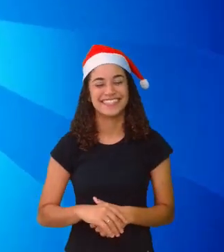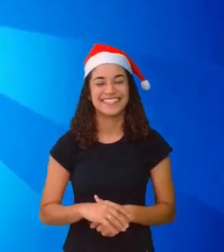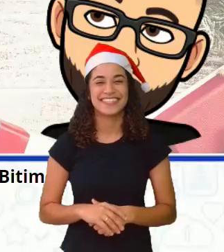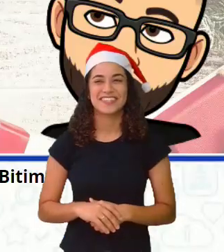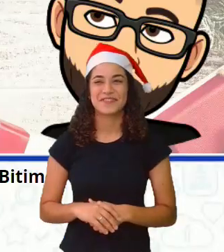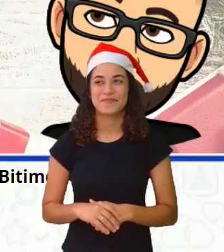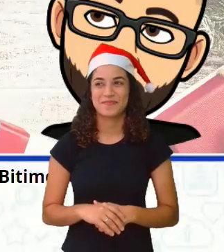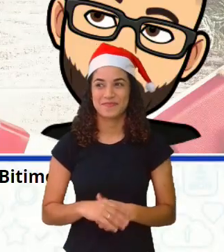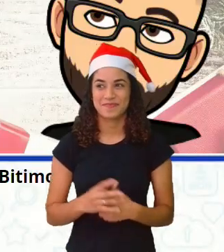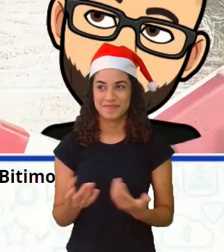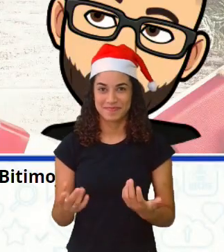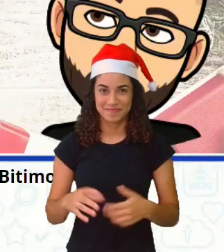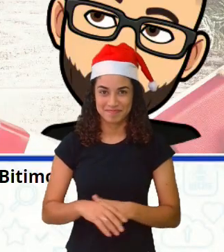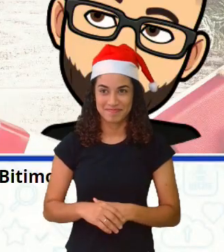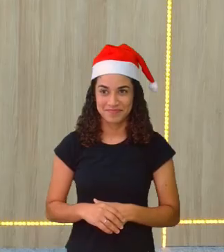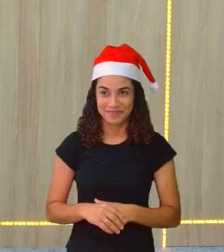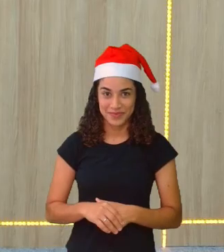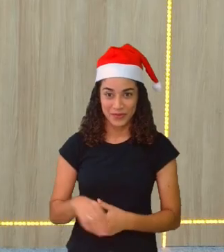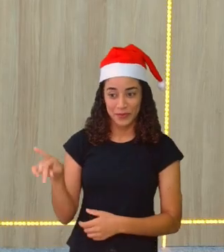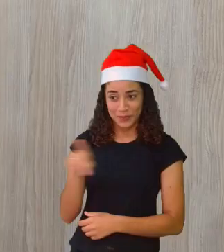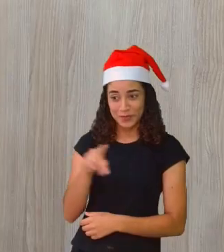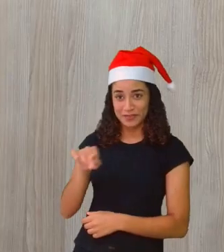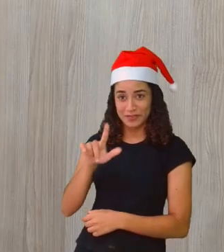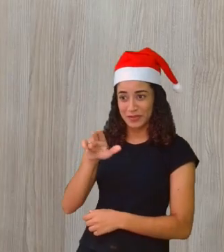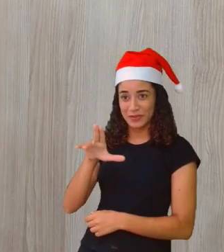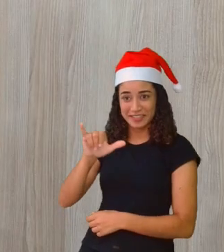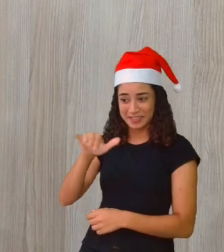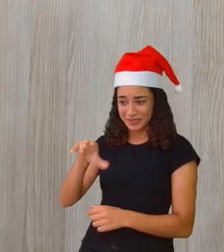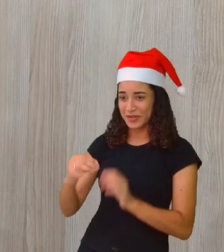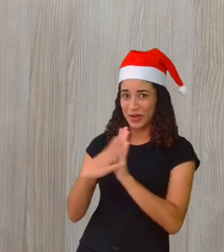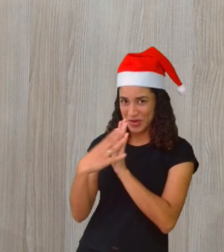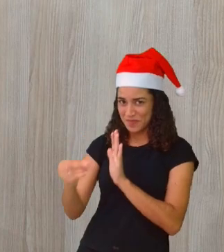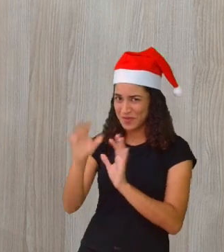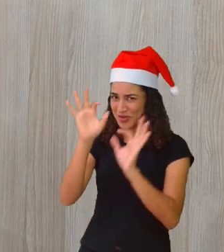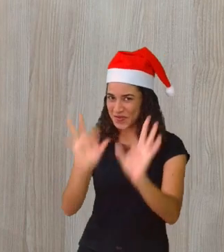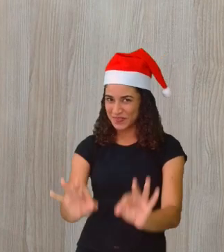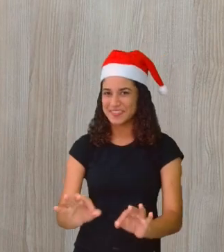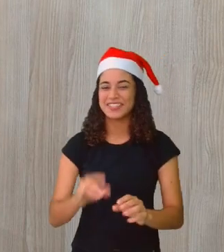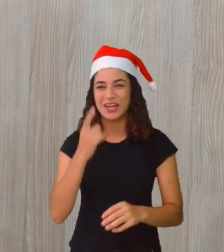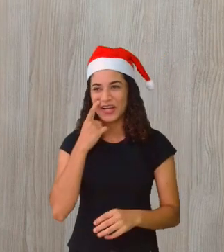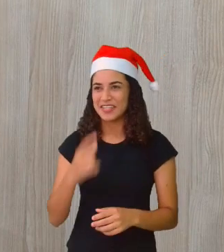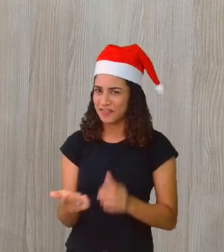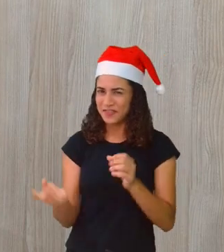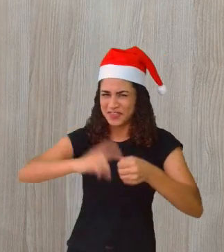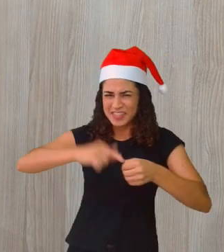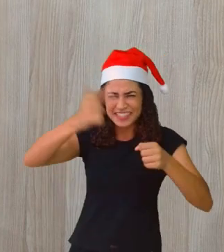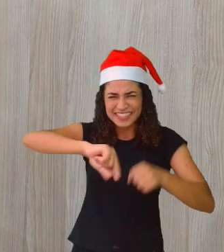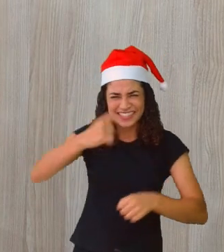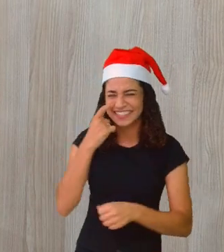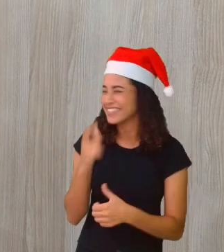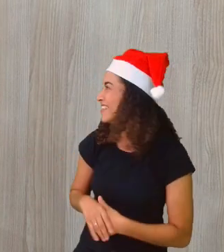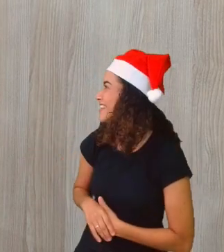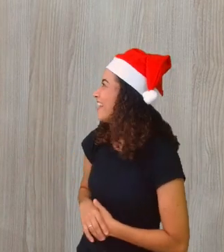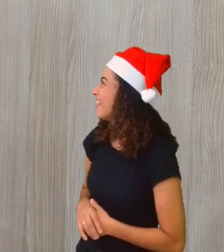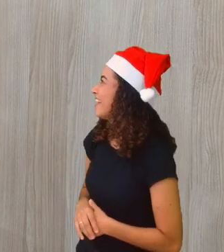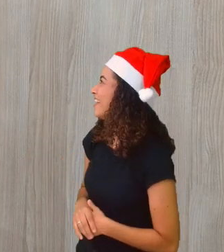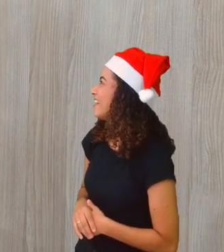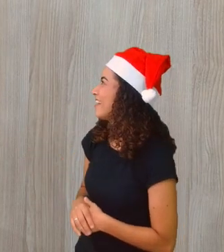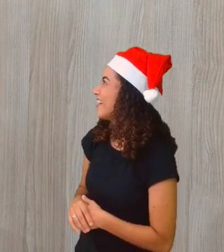O Eita, professor todo Luciano estava contente. fazendo essa dancinha. Todo contente. Foi, ó. Vamos voltar o vídeo aí,